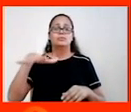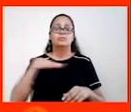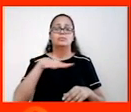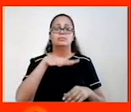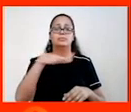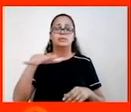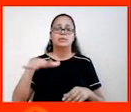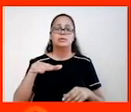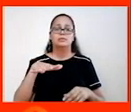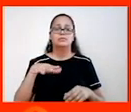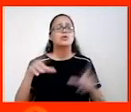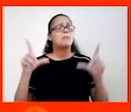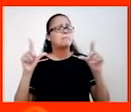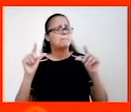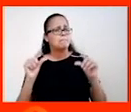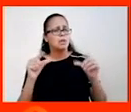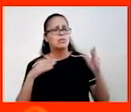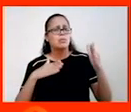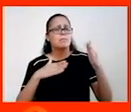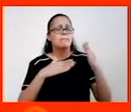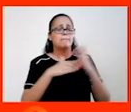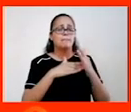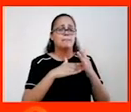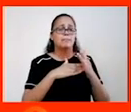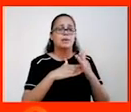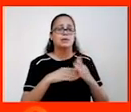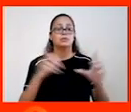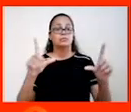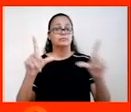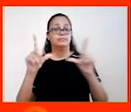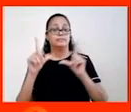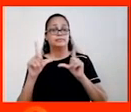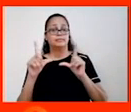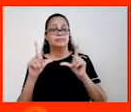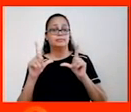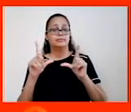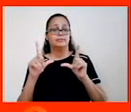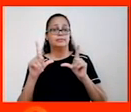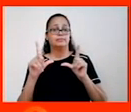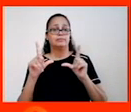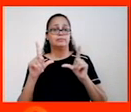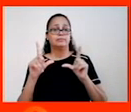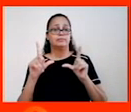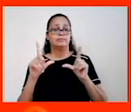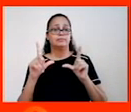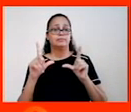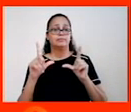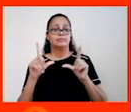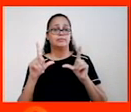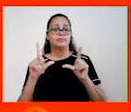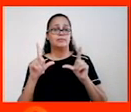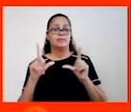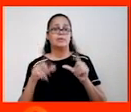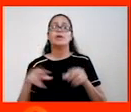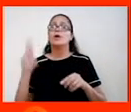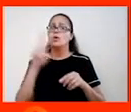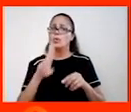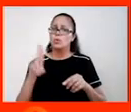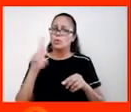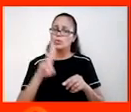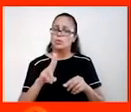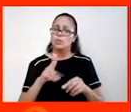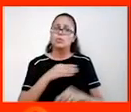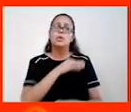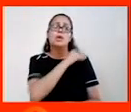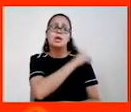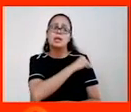e impactar menos, né, da menor maneira possível. Nós temos uma imagem que ilustra aqui, ó. Olha só, abasteça com etanol, é bom para o